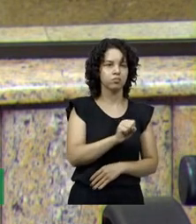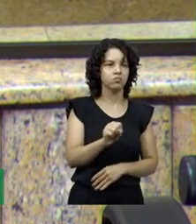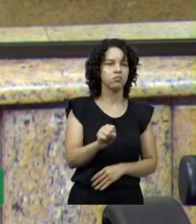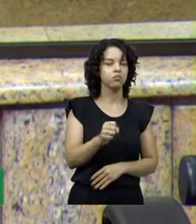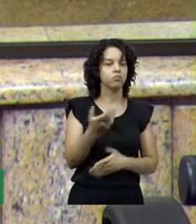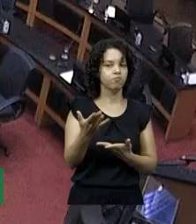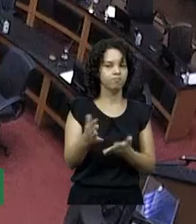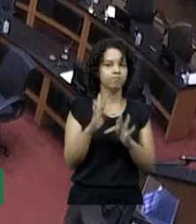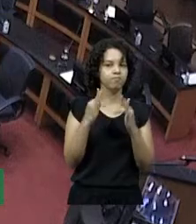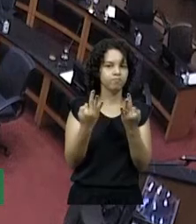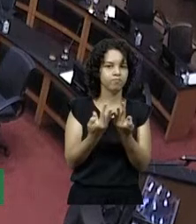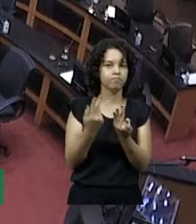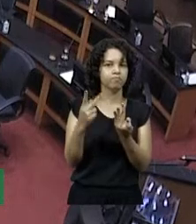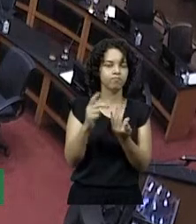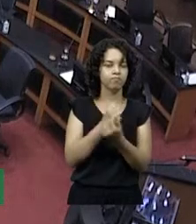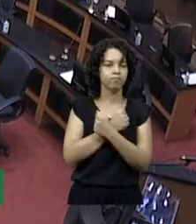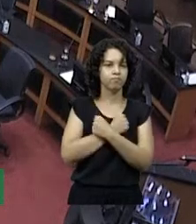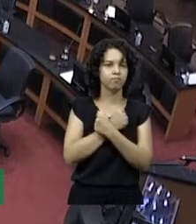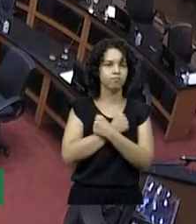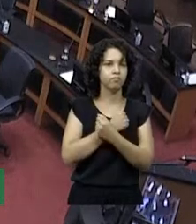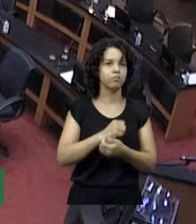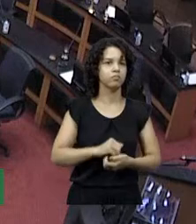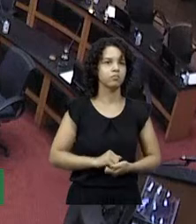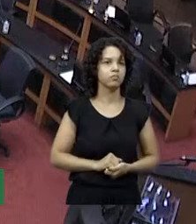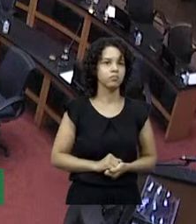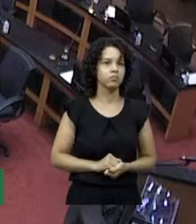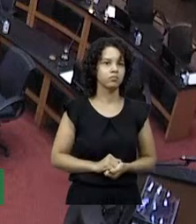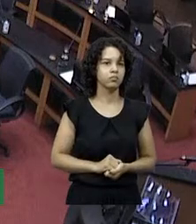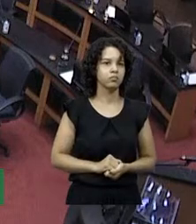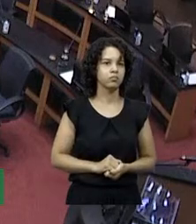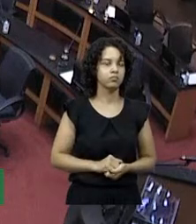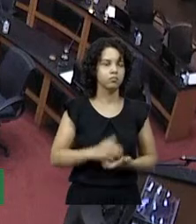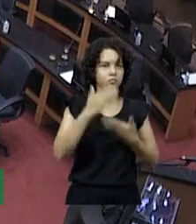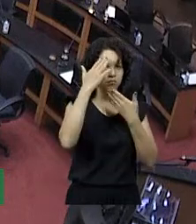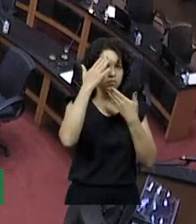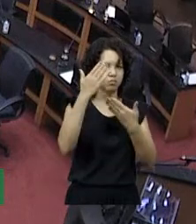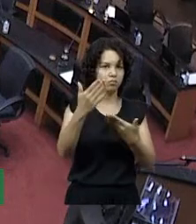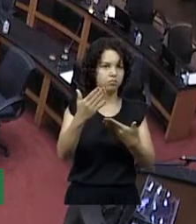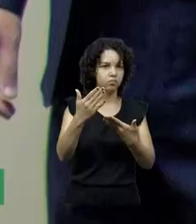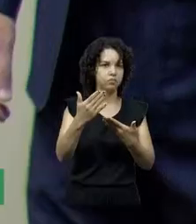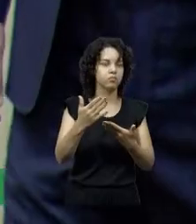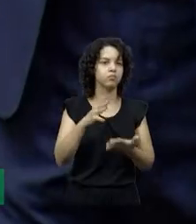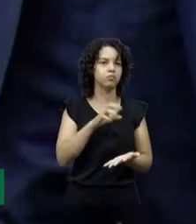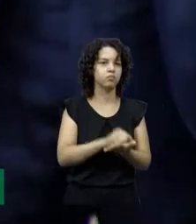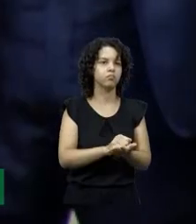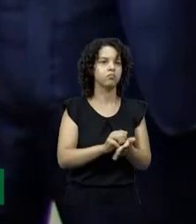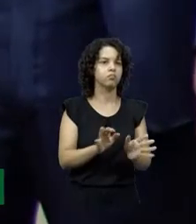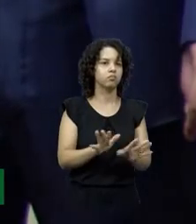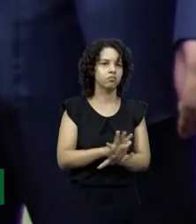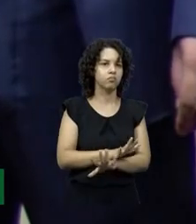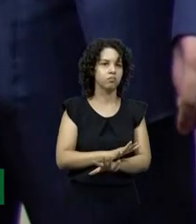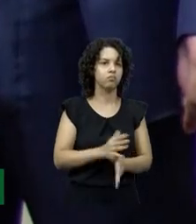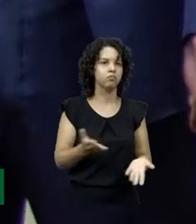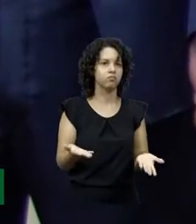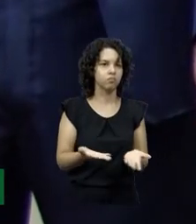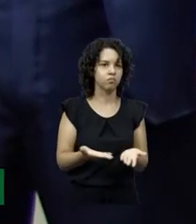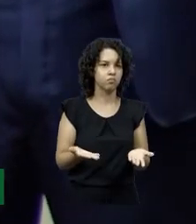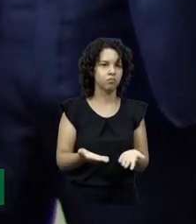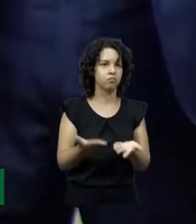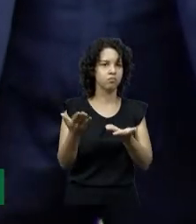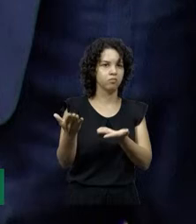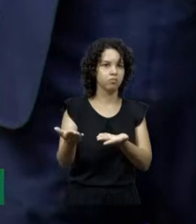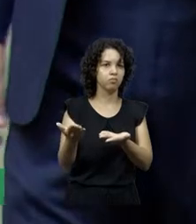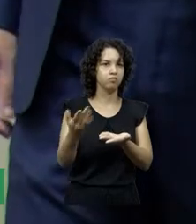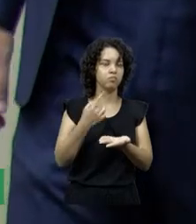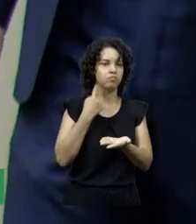grande abraço. Obrigado, deputado Vicente Caro Preso. Feito o vosso registro, agora sim, com a palavra, por